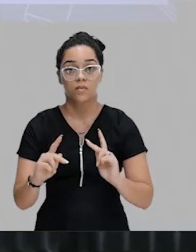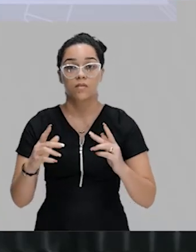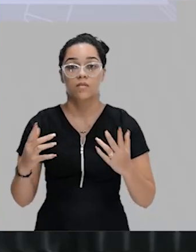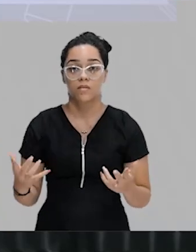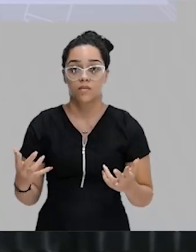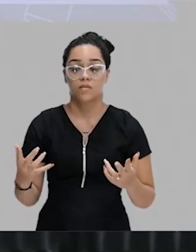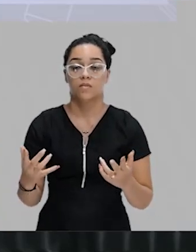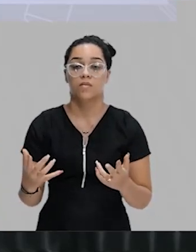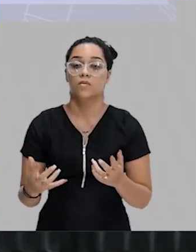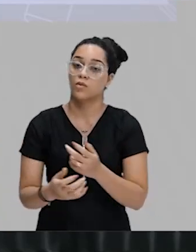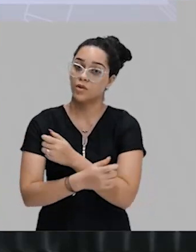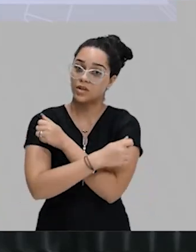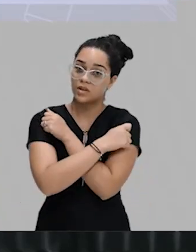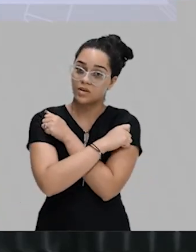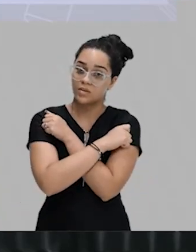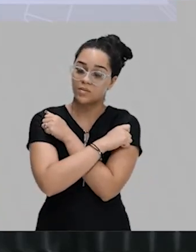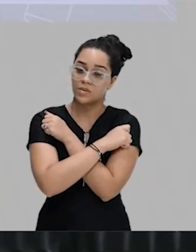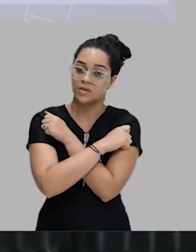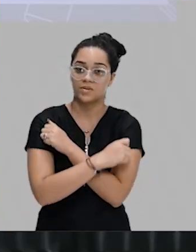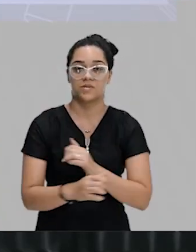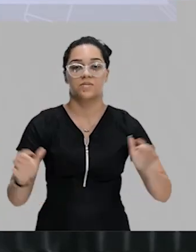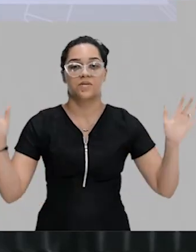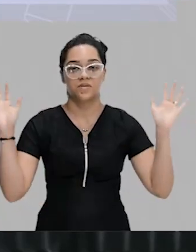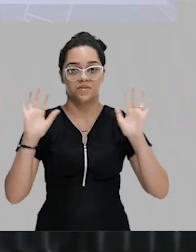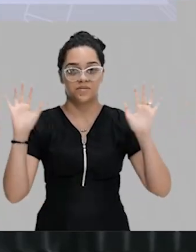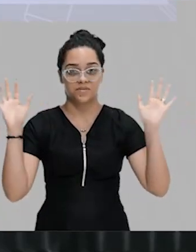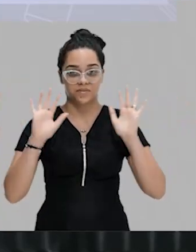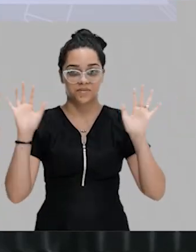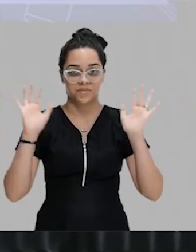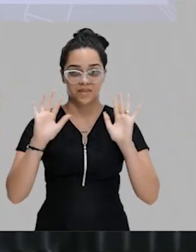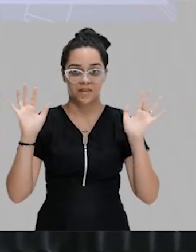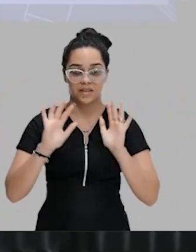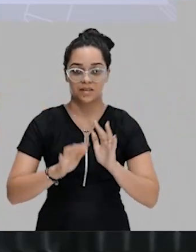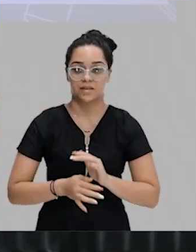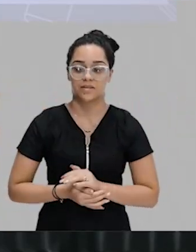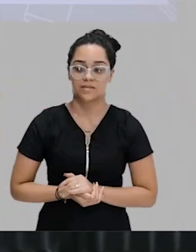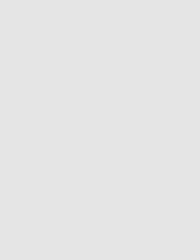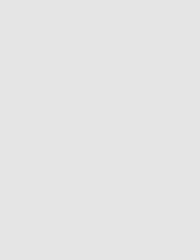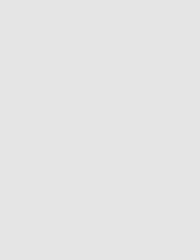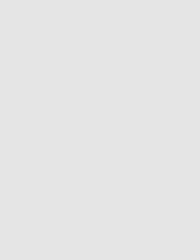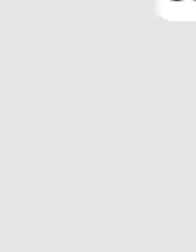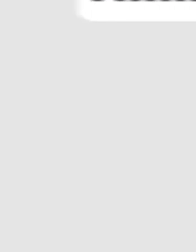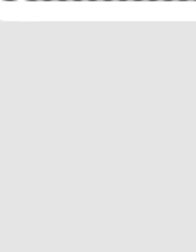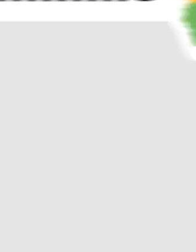galerinha? Um grande abraço e até o nosso próximo encontro.